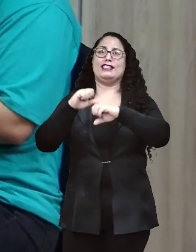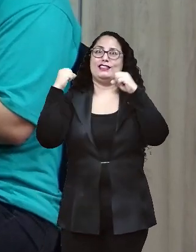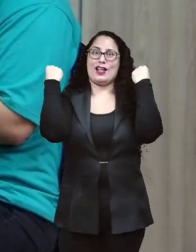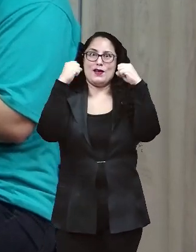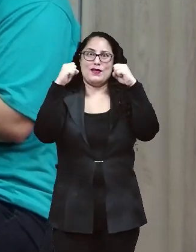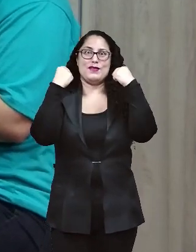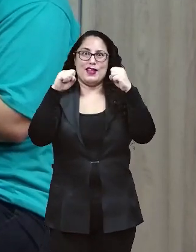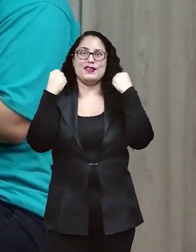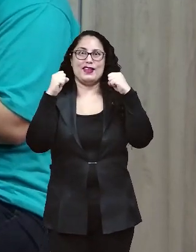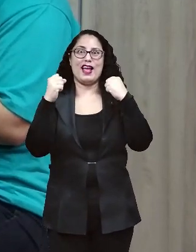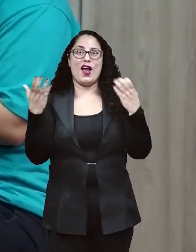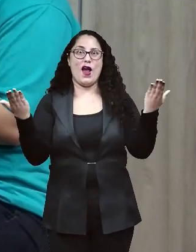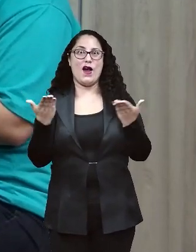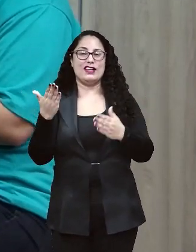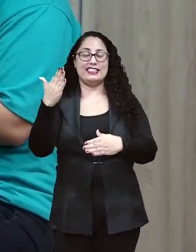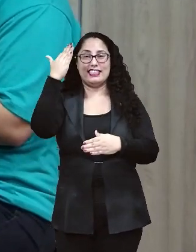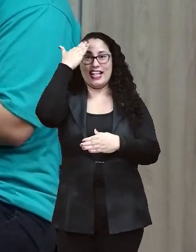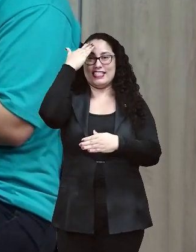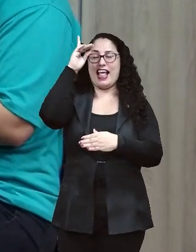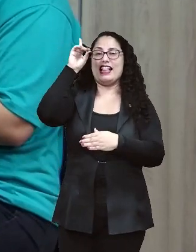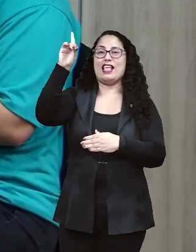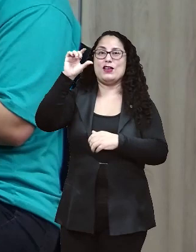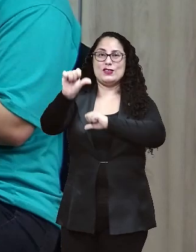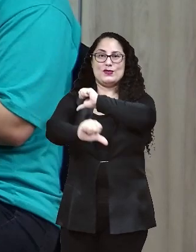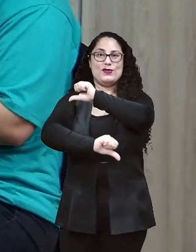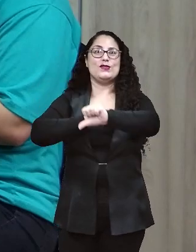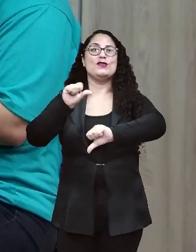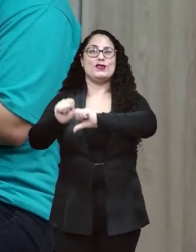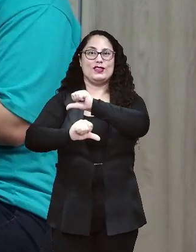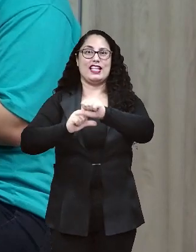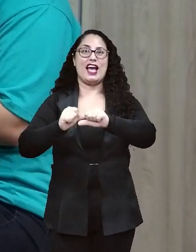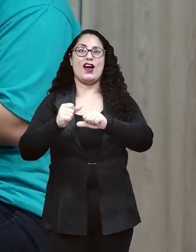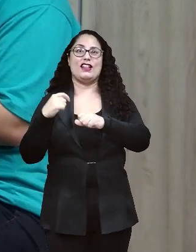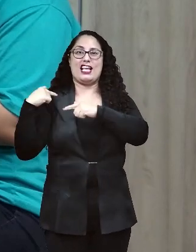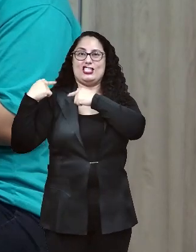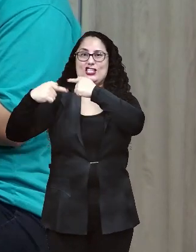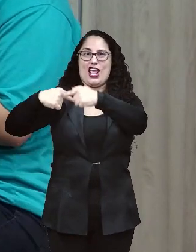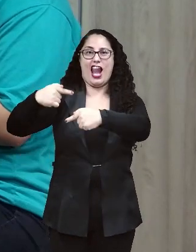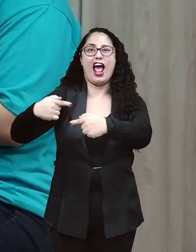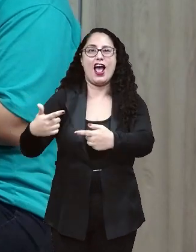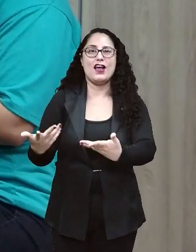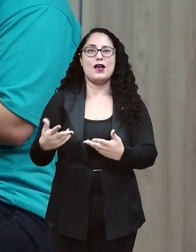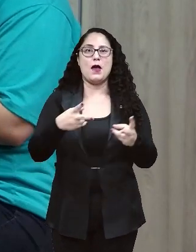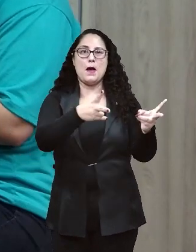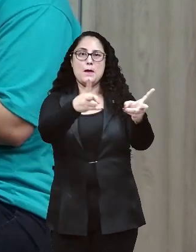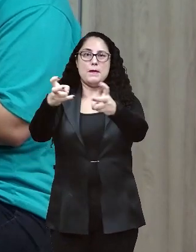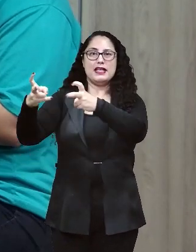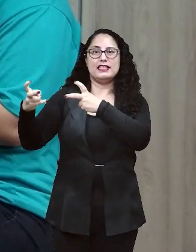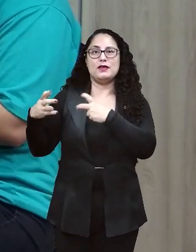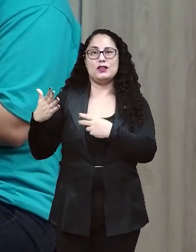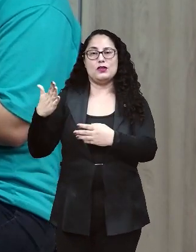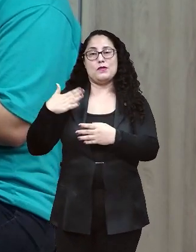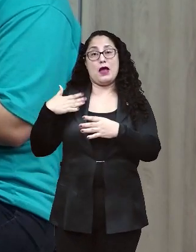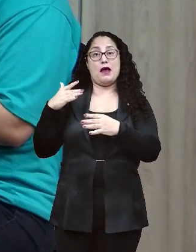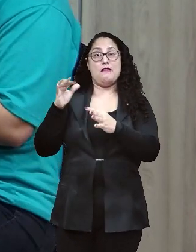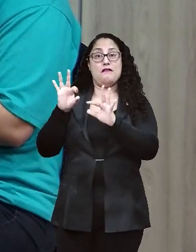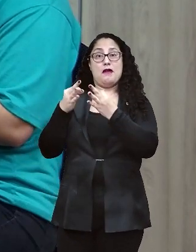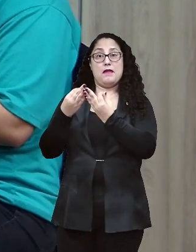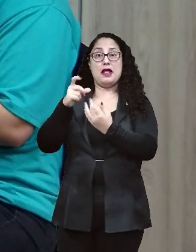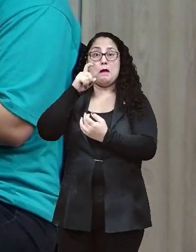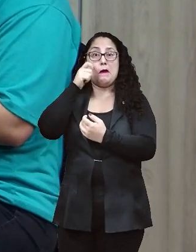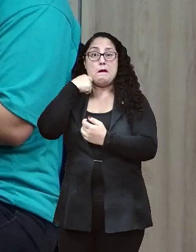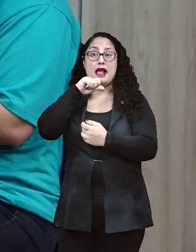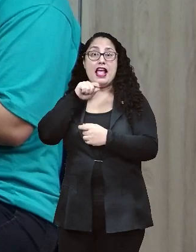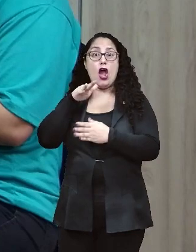que hoje, graças a Deus, tem mudado muito nas atuais gerações, né? Eu vejo as gerações dos meus pais, por exemplo, hoje